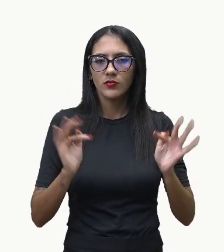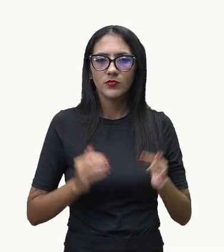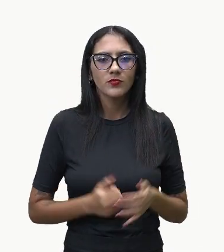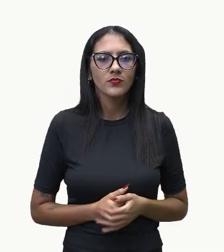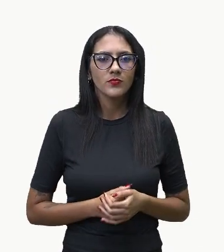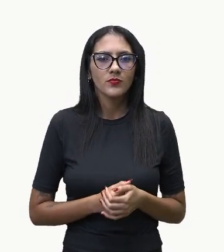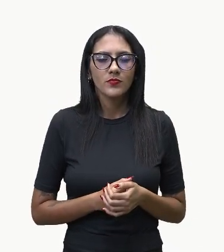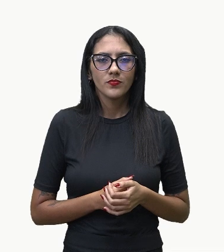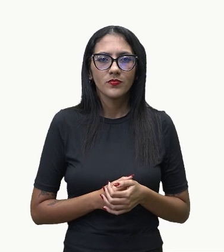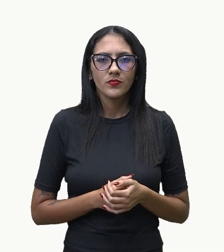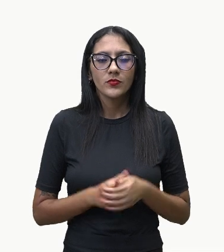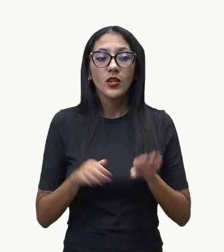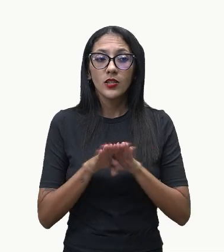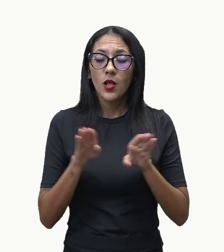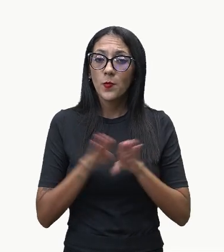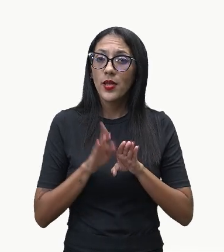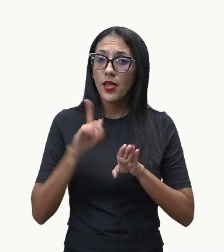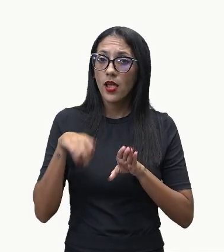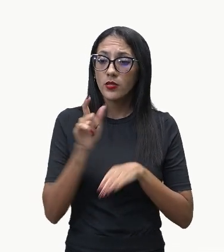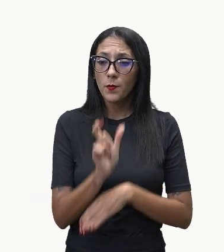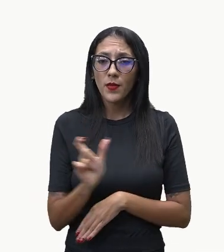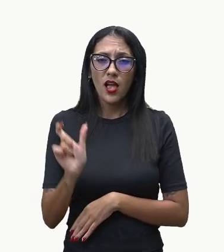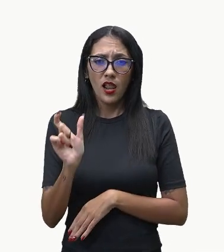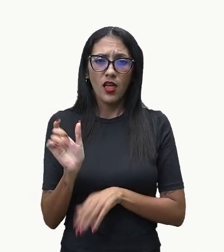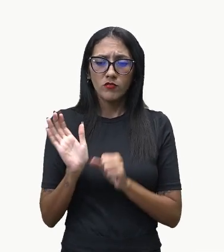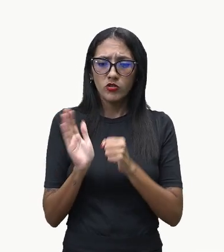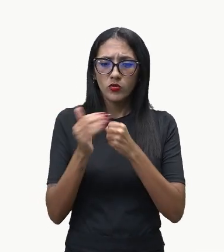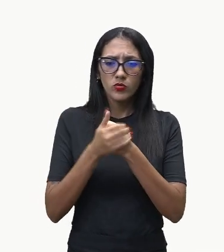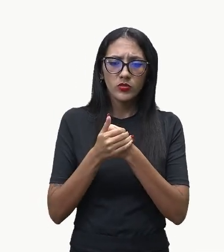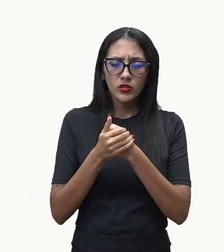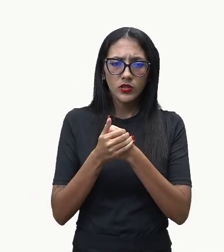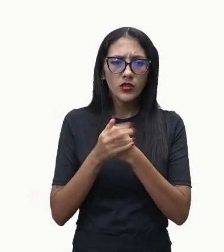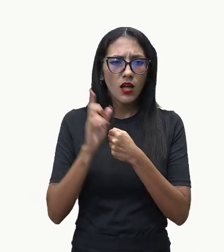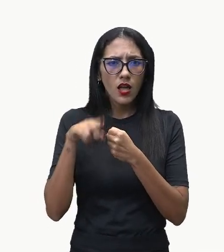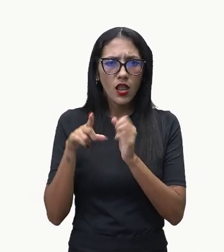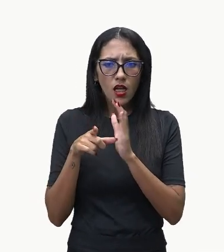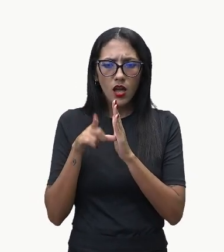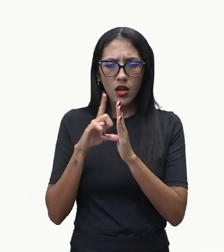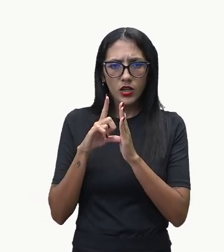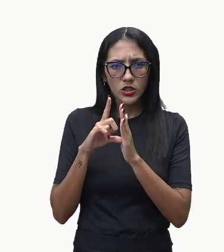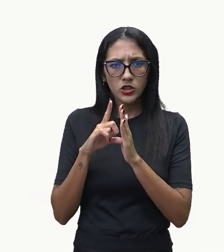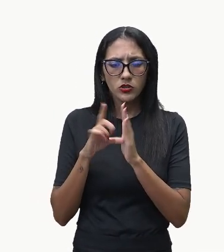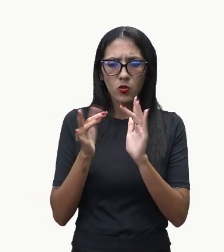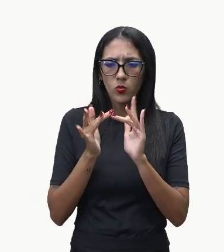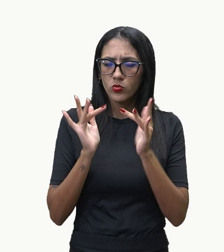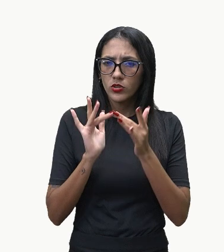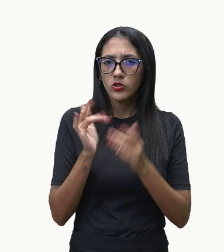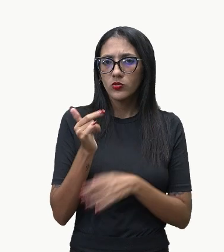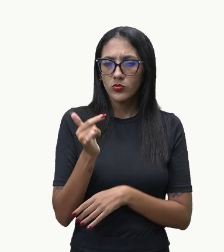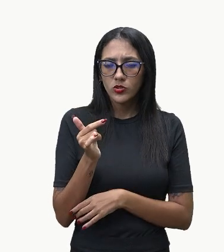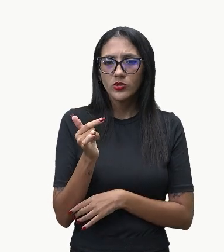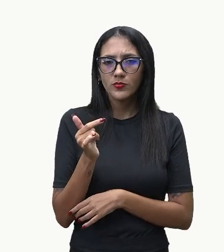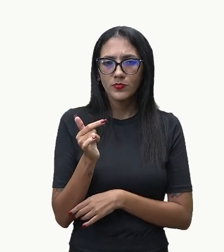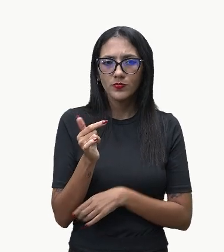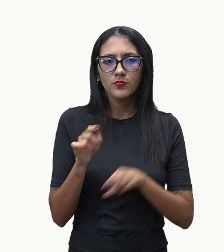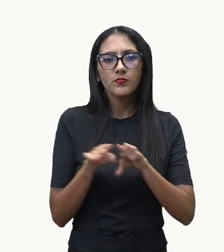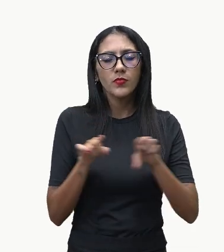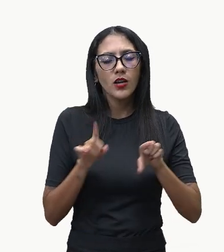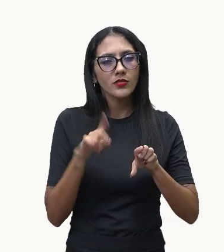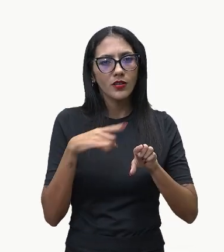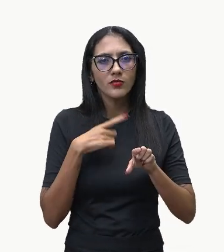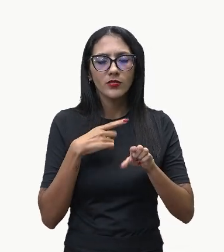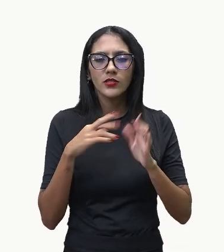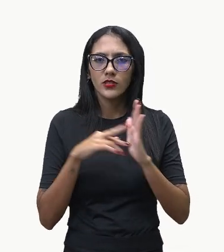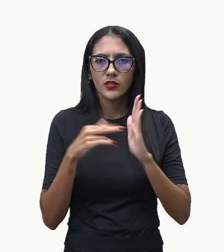essa omissão, esse elemento que foi omitido, ele não foi anteriormente citado nesse contexto. Então, de fato, estamos diante de uma